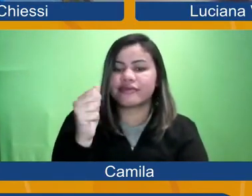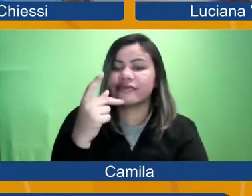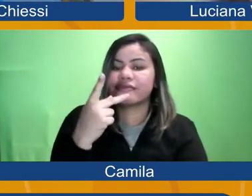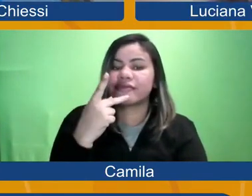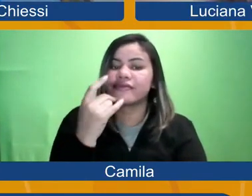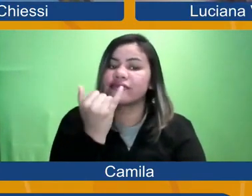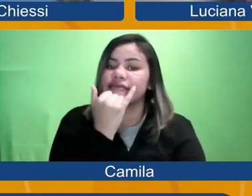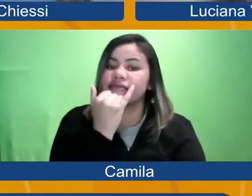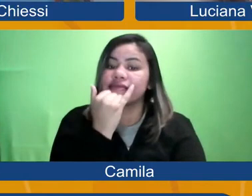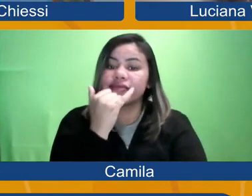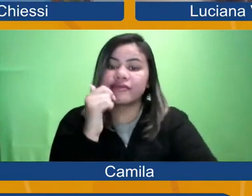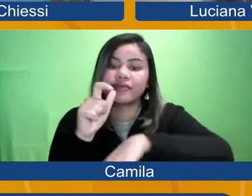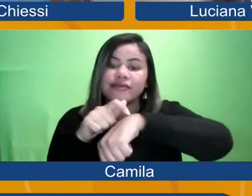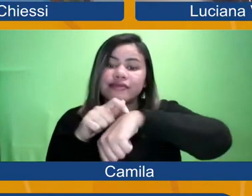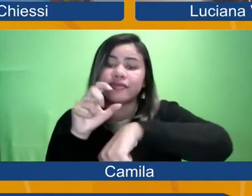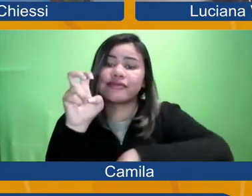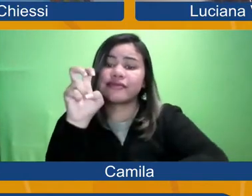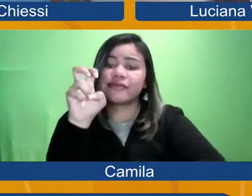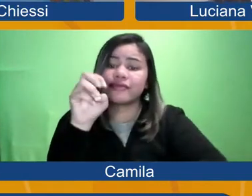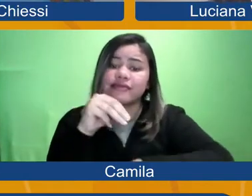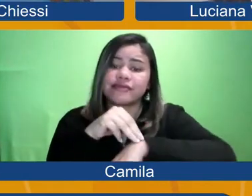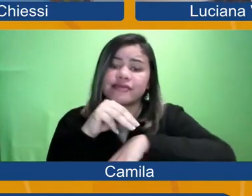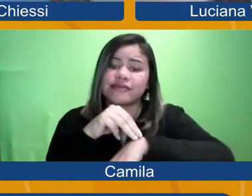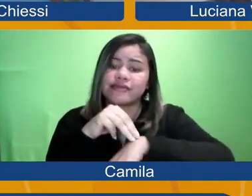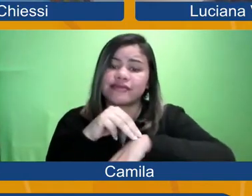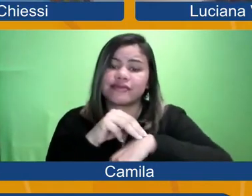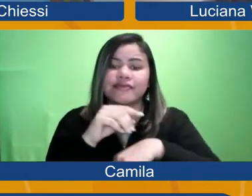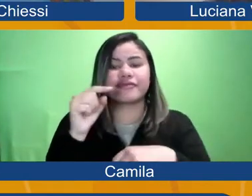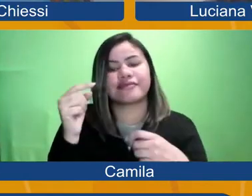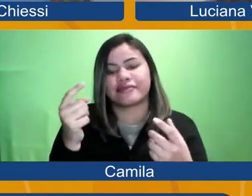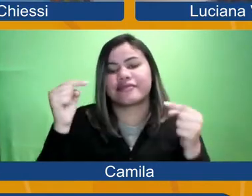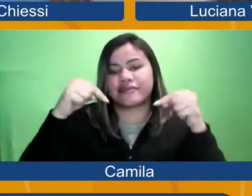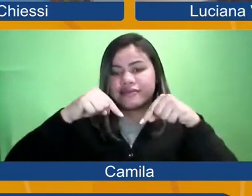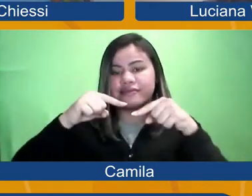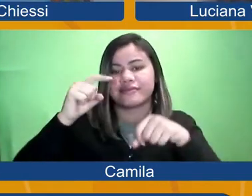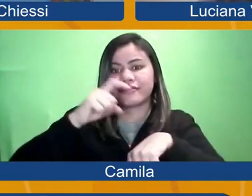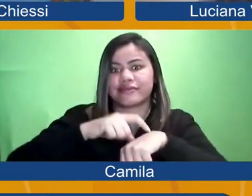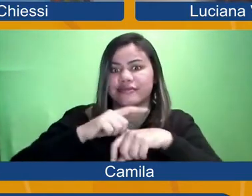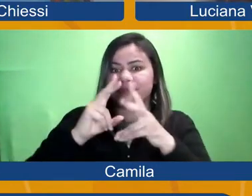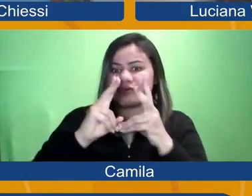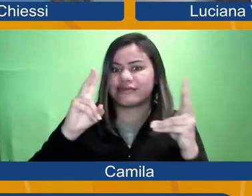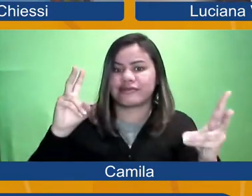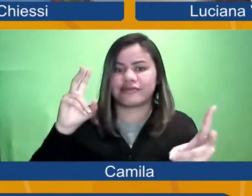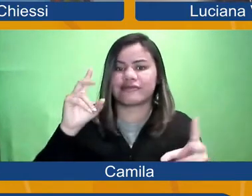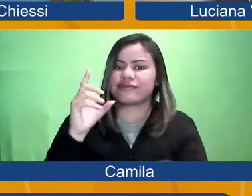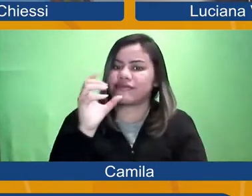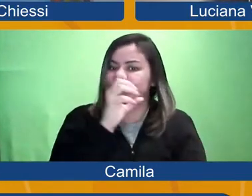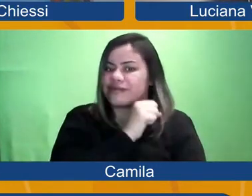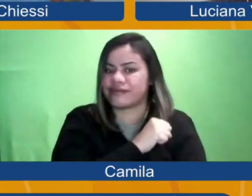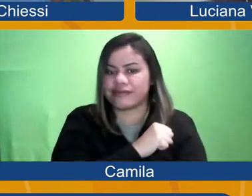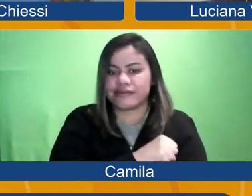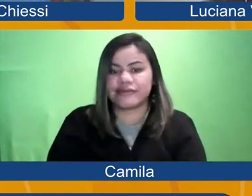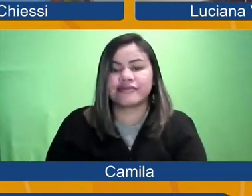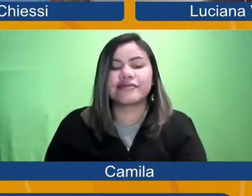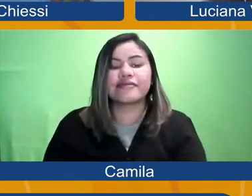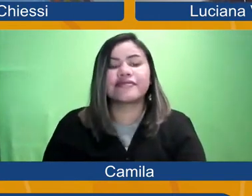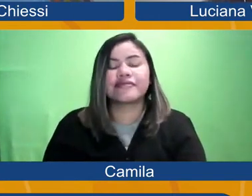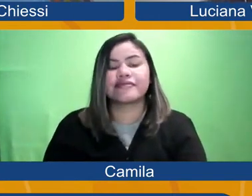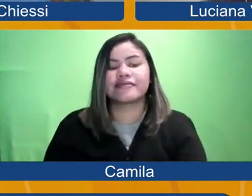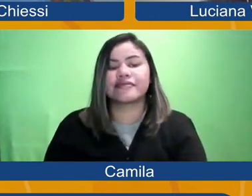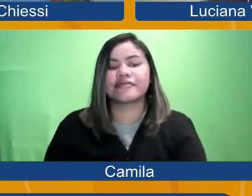minutinhos só para encerrar nossa sessão, infelizmente o tempo virtual do nosso espaço aqui é pequeno, mas eu imagino